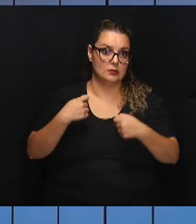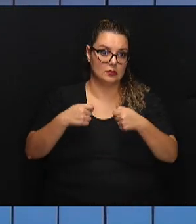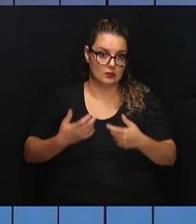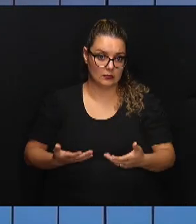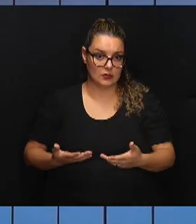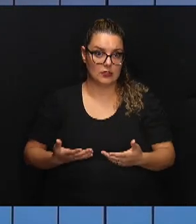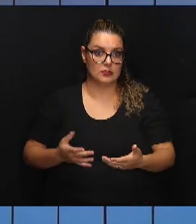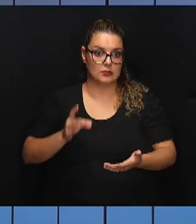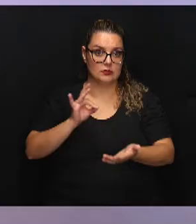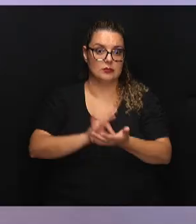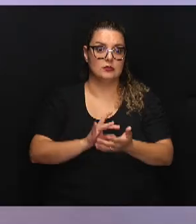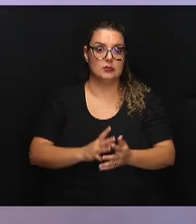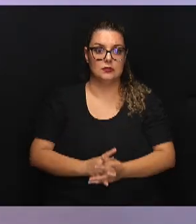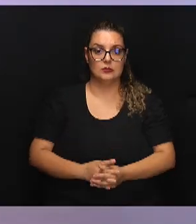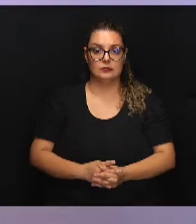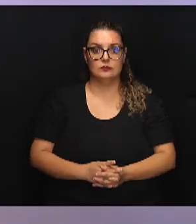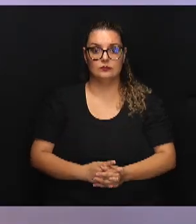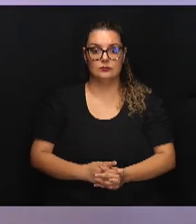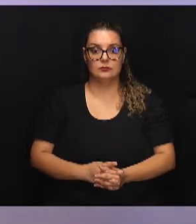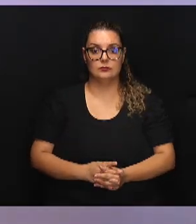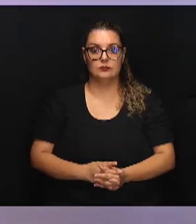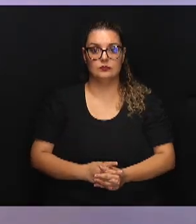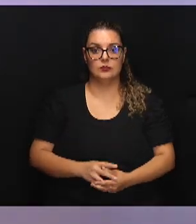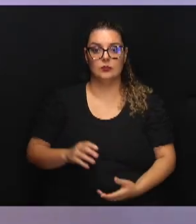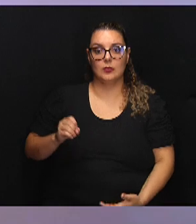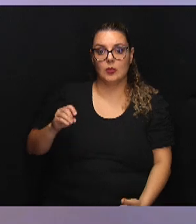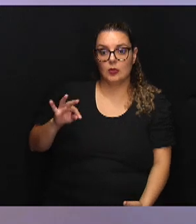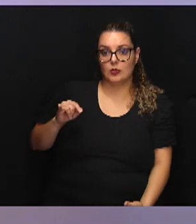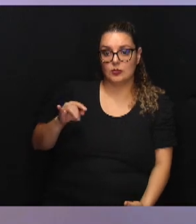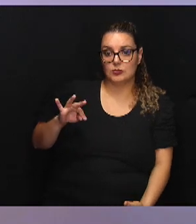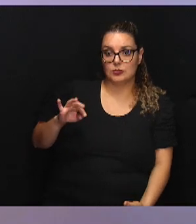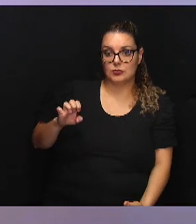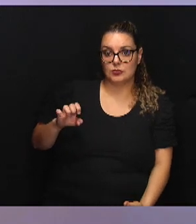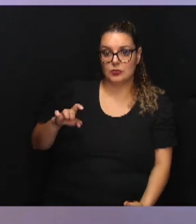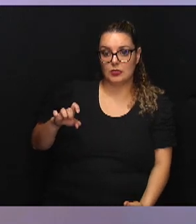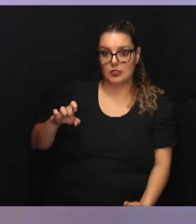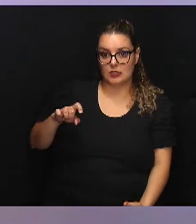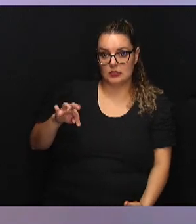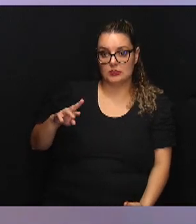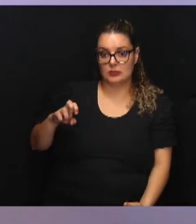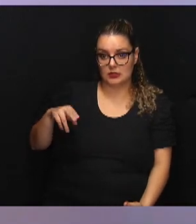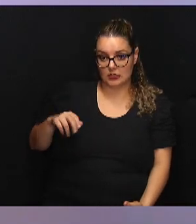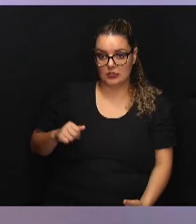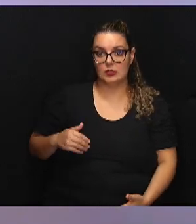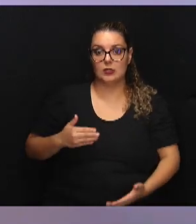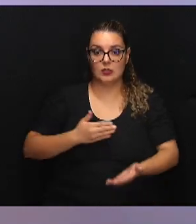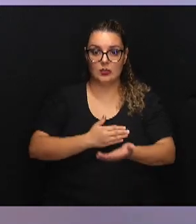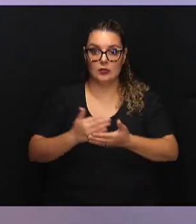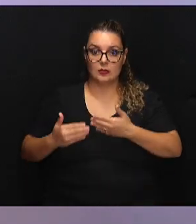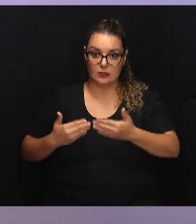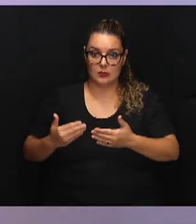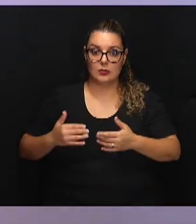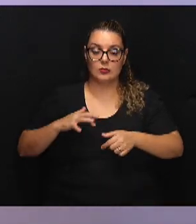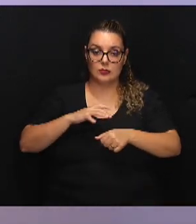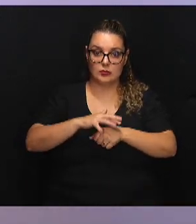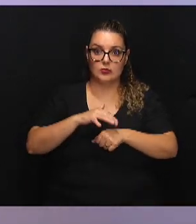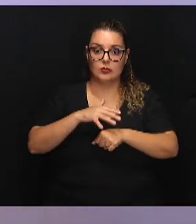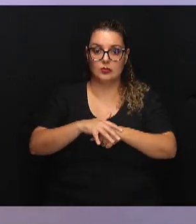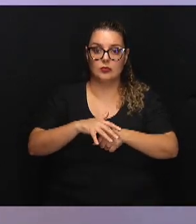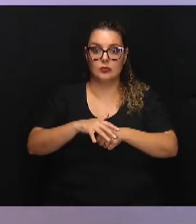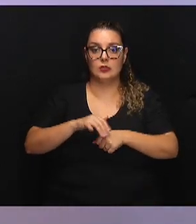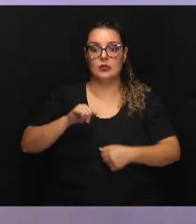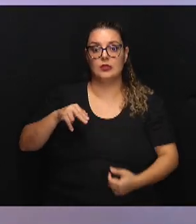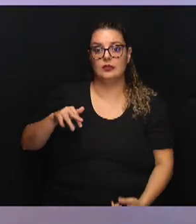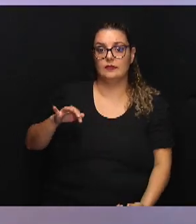mesmo. A otite externa, começa um processo inflamatório e infeccioso